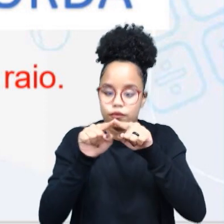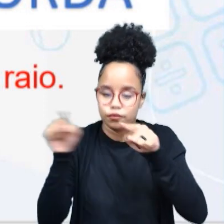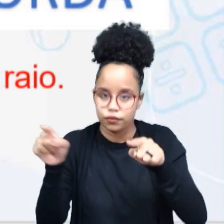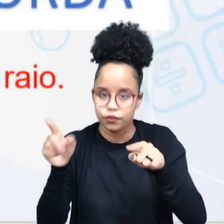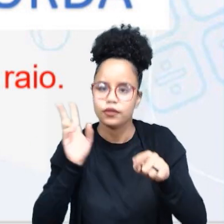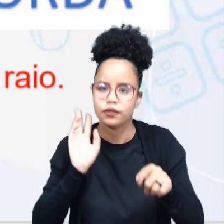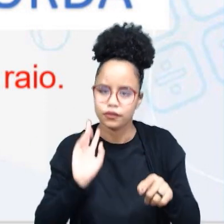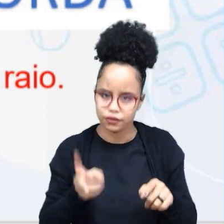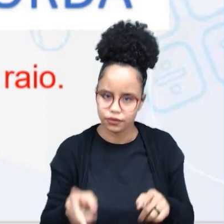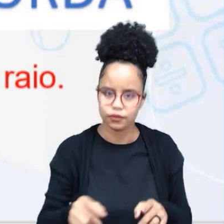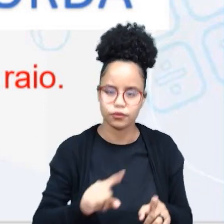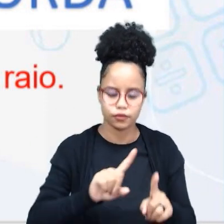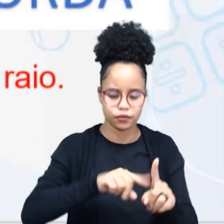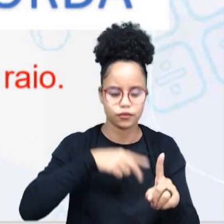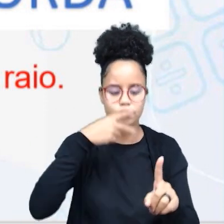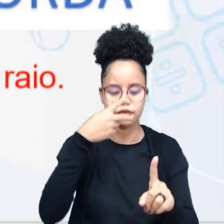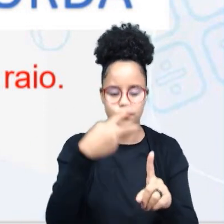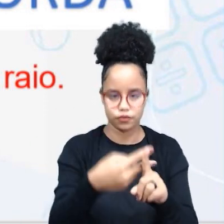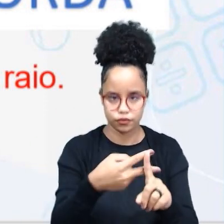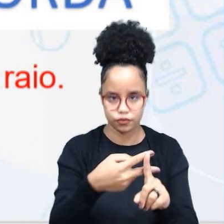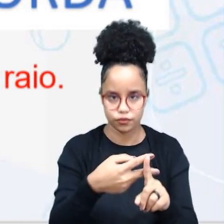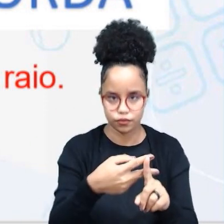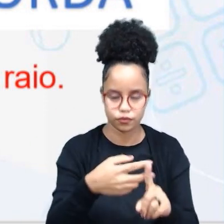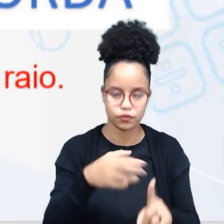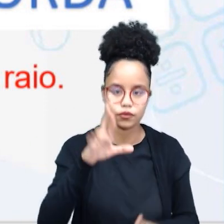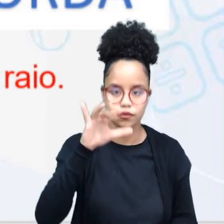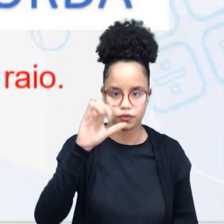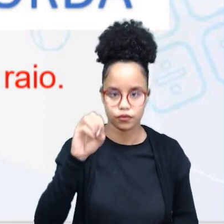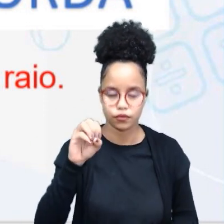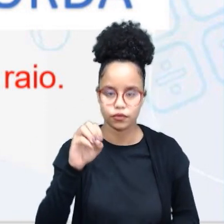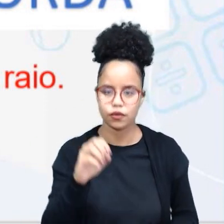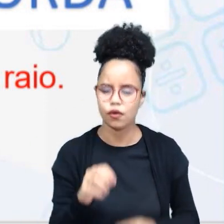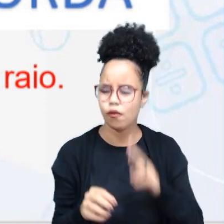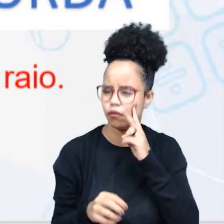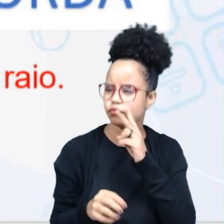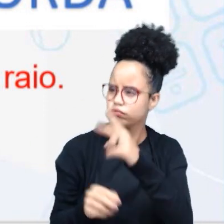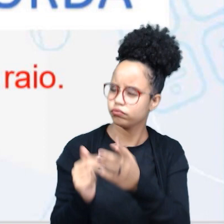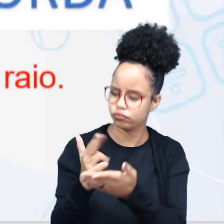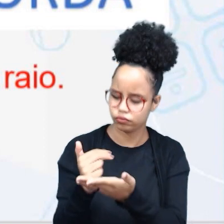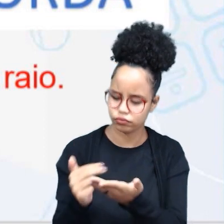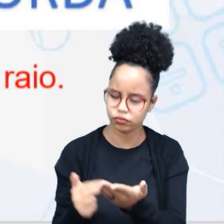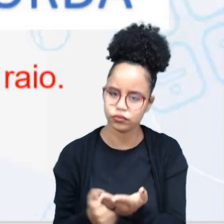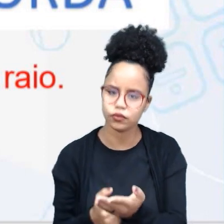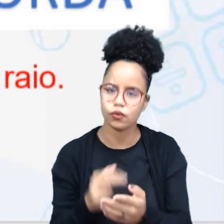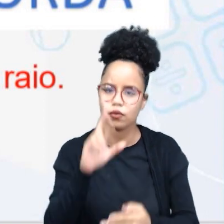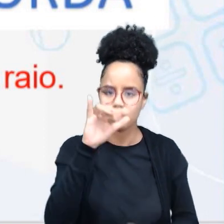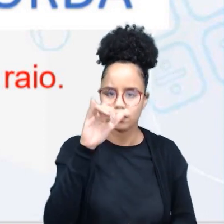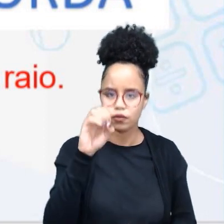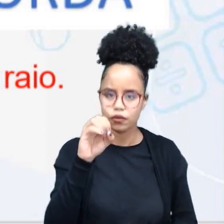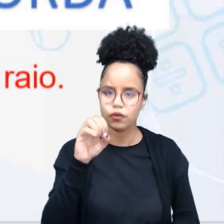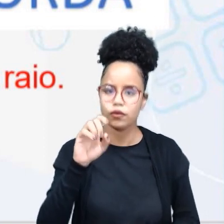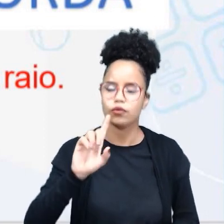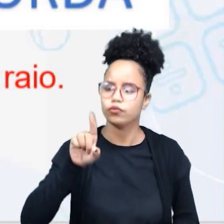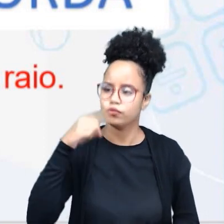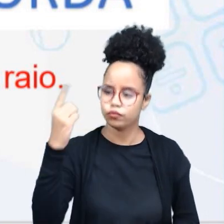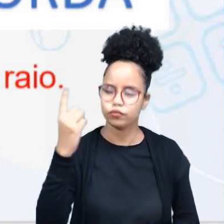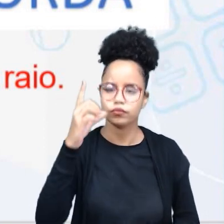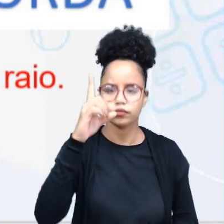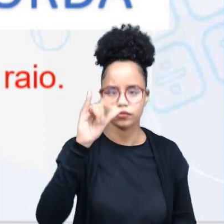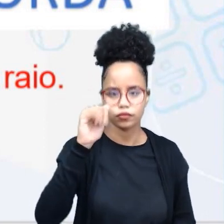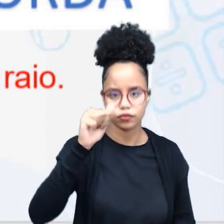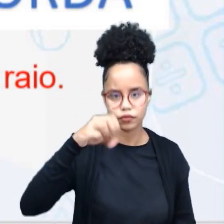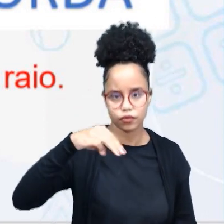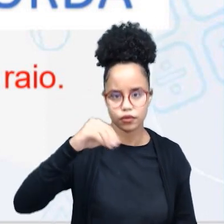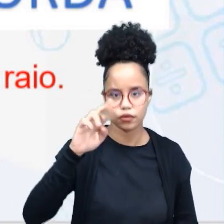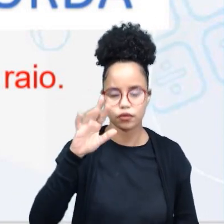raio e você pode observar no desenho observa aí o desenho do diâmetro e o desenho do raio Dá para perceber né que o diâmetro como se fossem